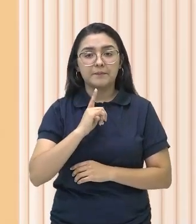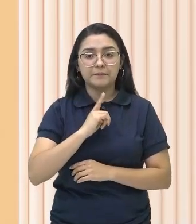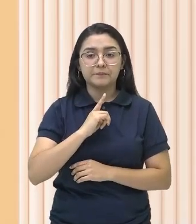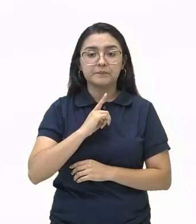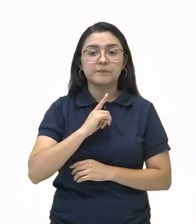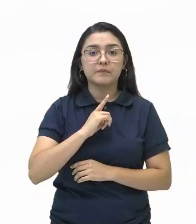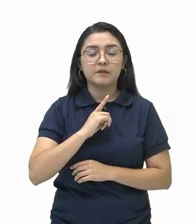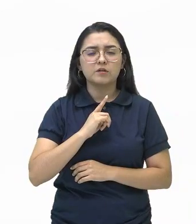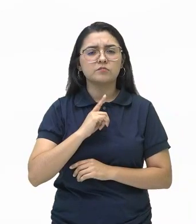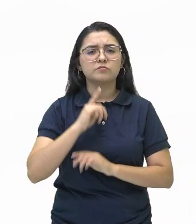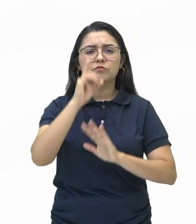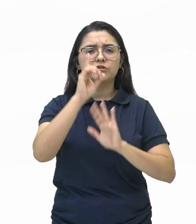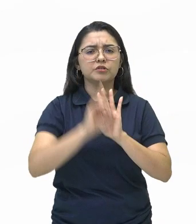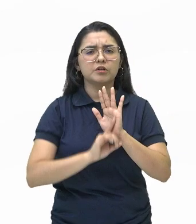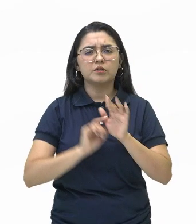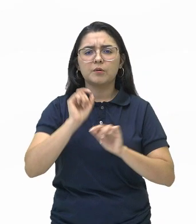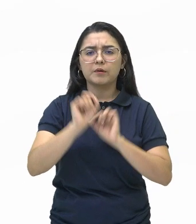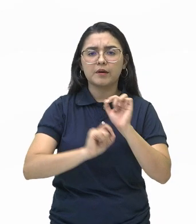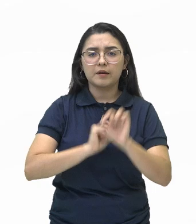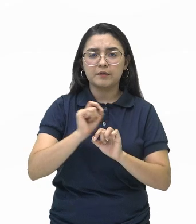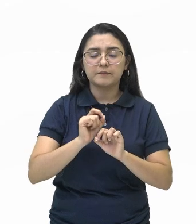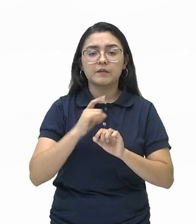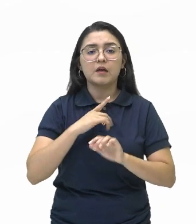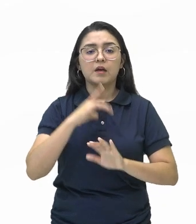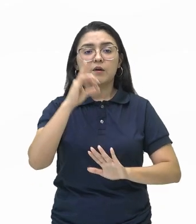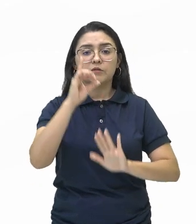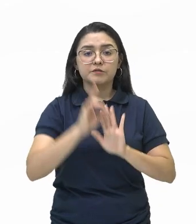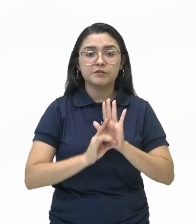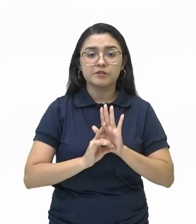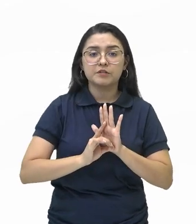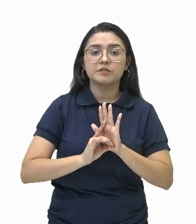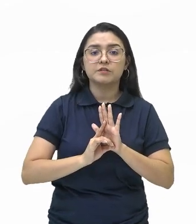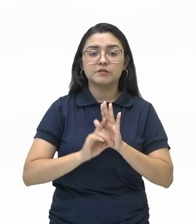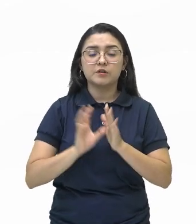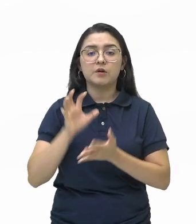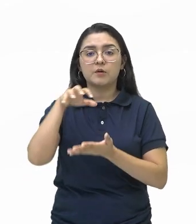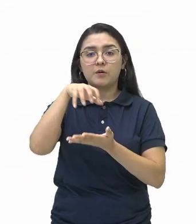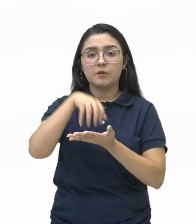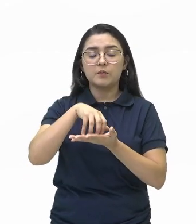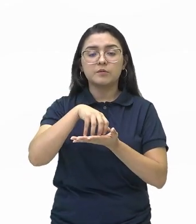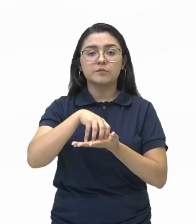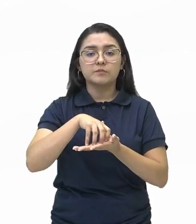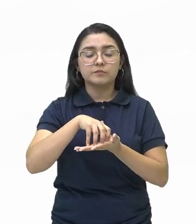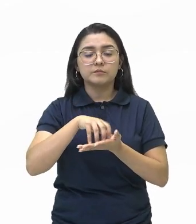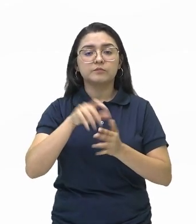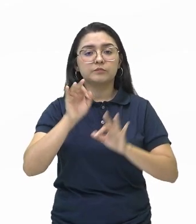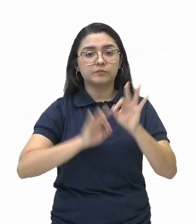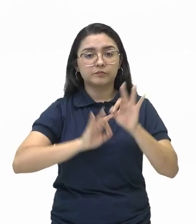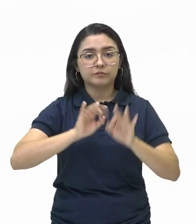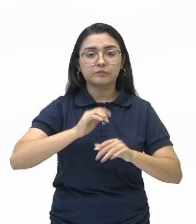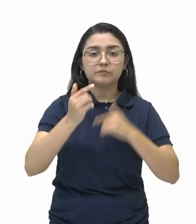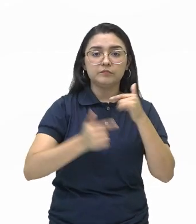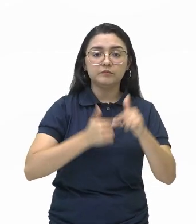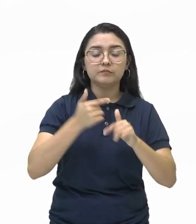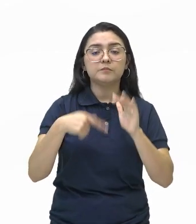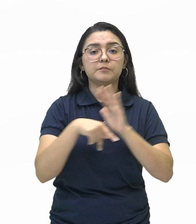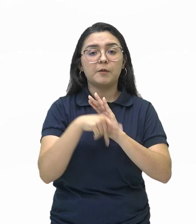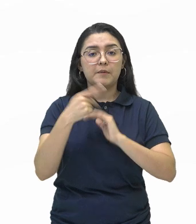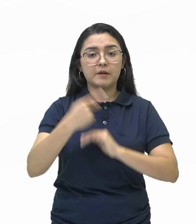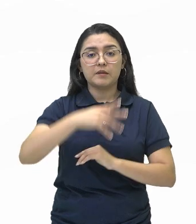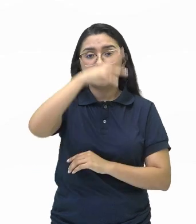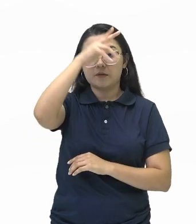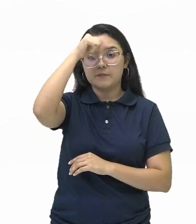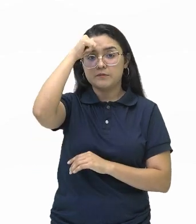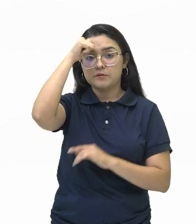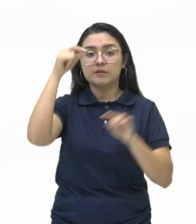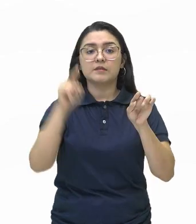O direito ao quê, professor? O direito à organização trabalhista no Amazonas e a sua